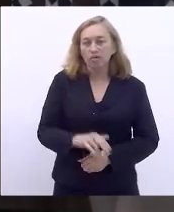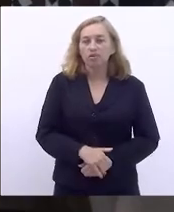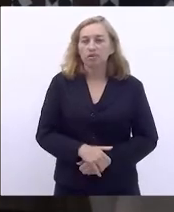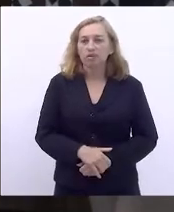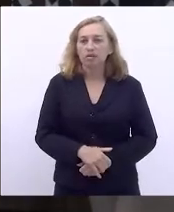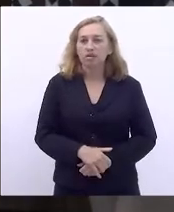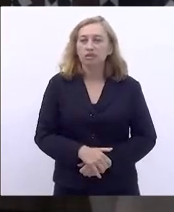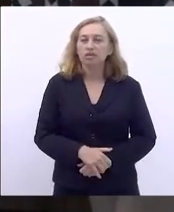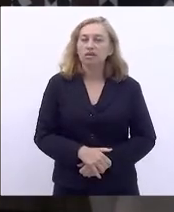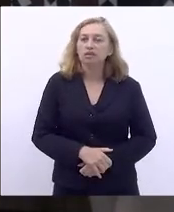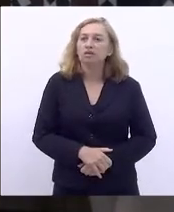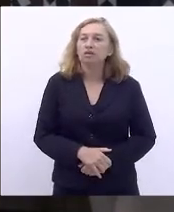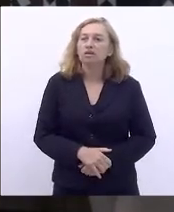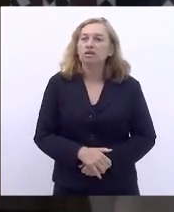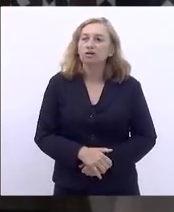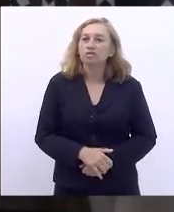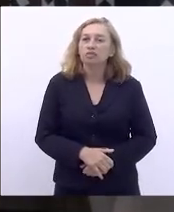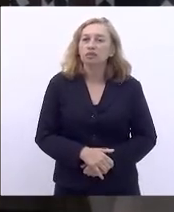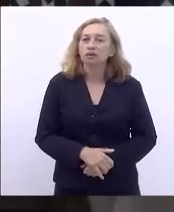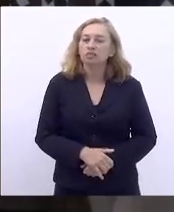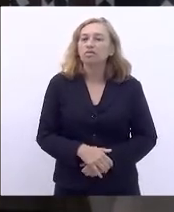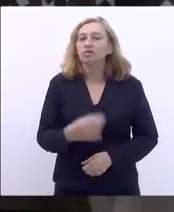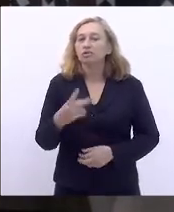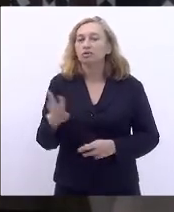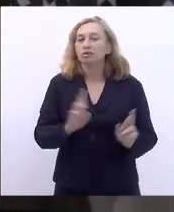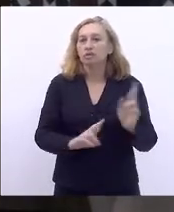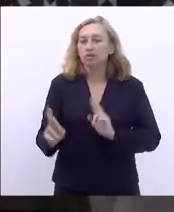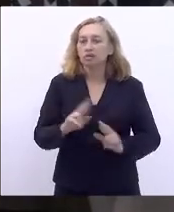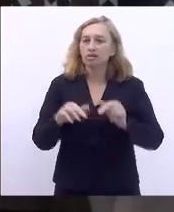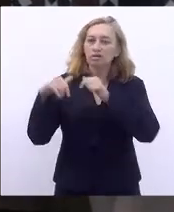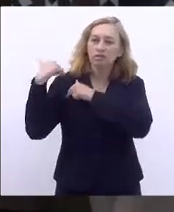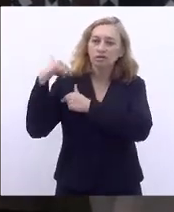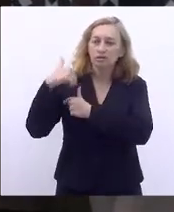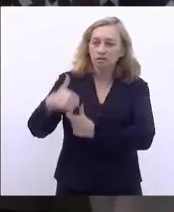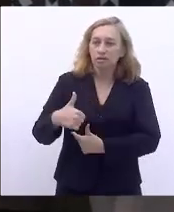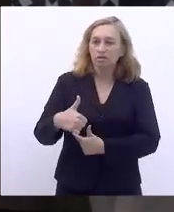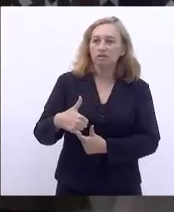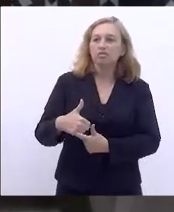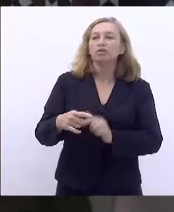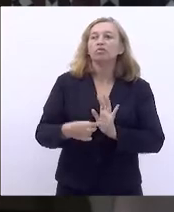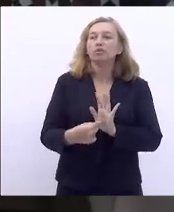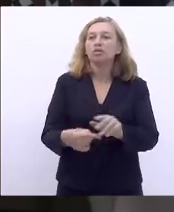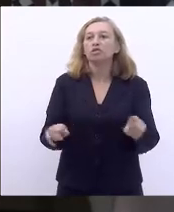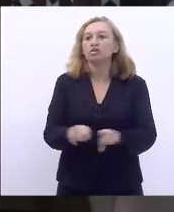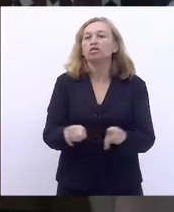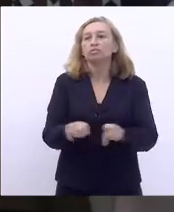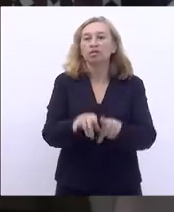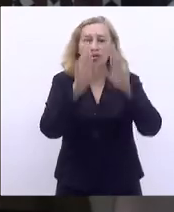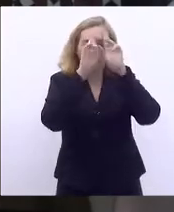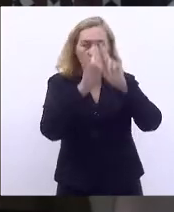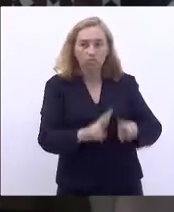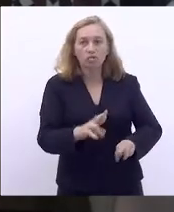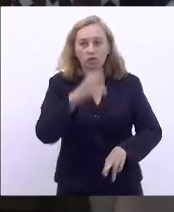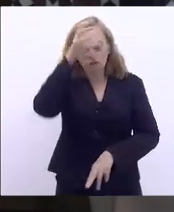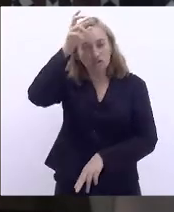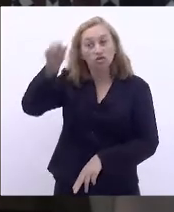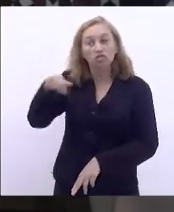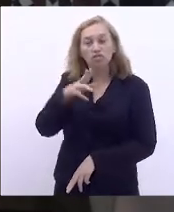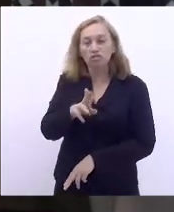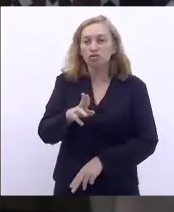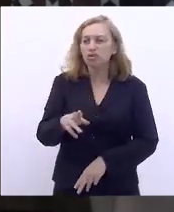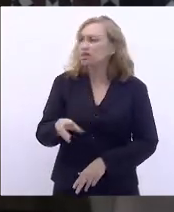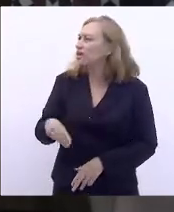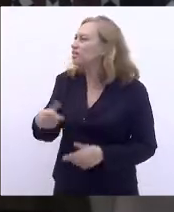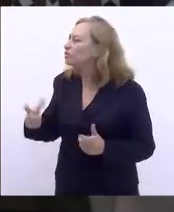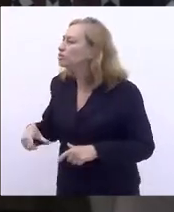garantir a subsistência, a sua relação com a ancestralidade. Isso mostra também o respeito, Tia Ju, de vossa... Cadê a Tia